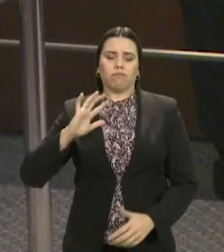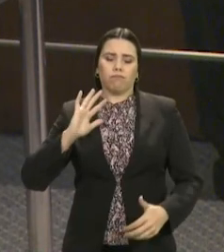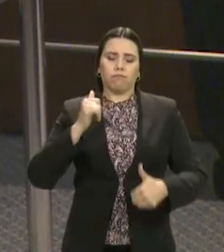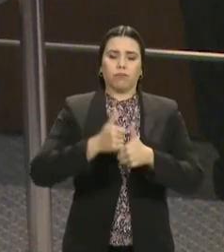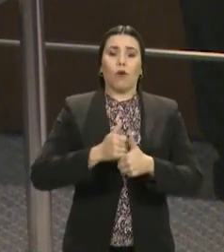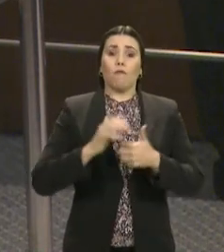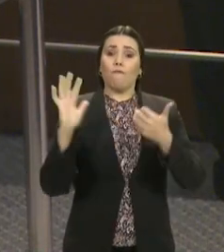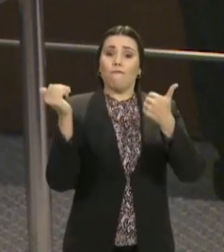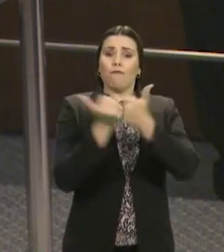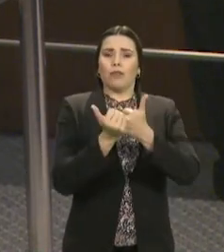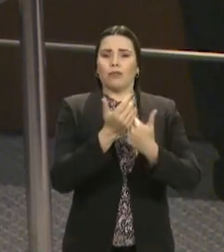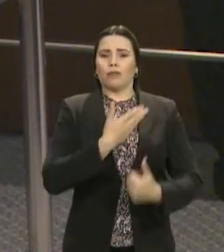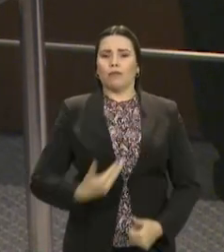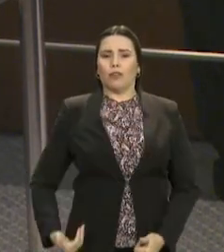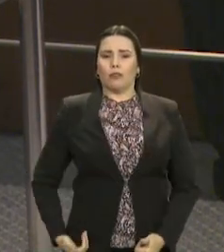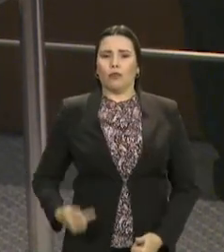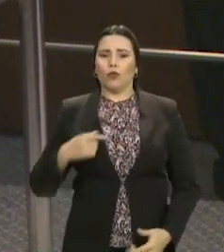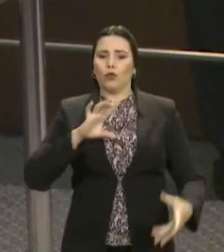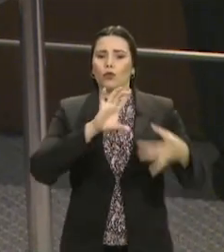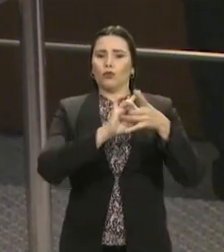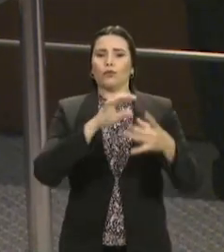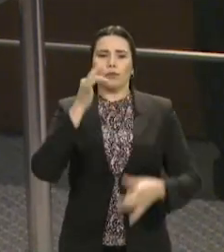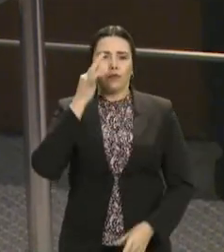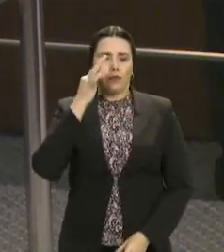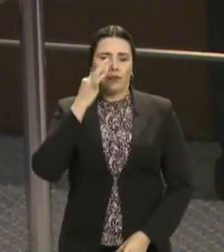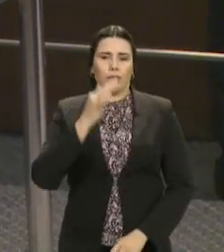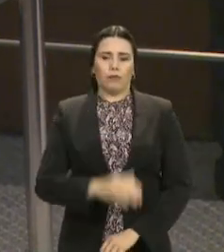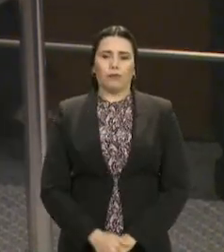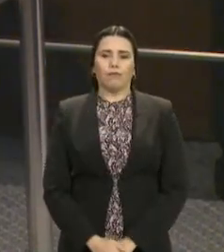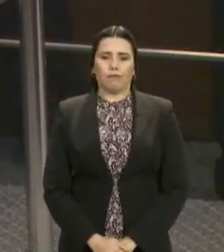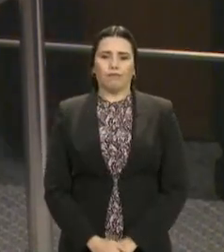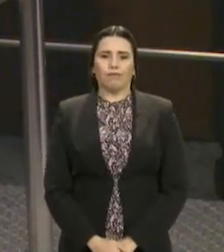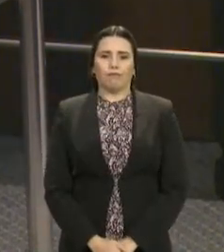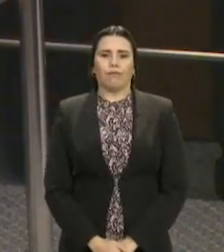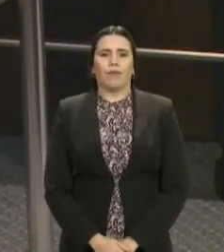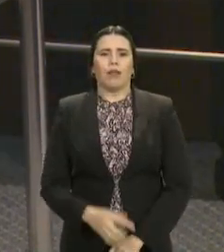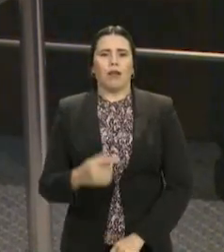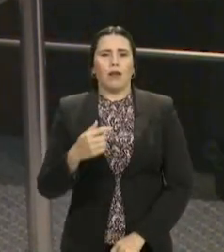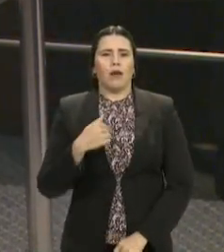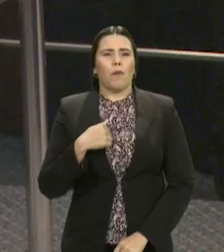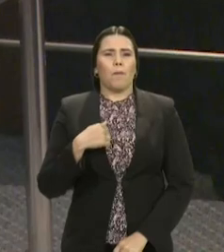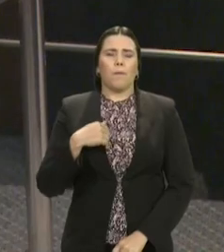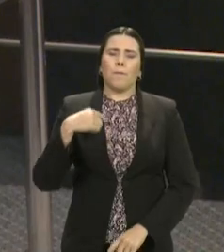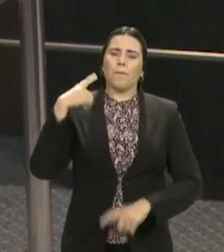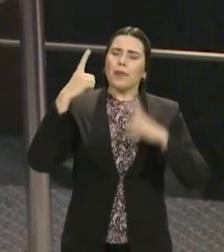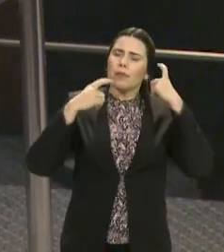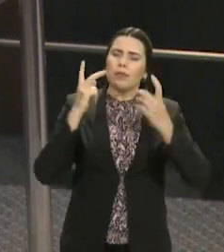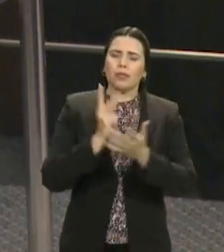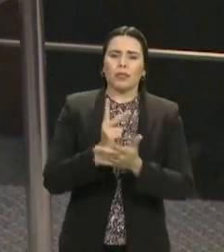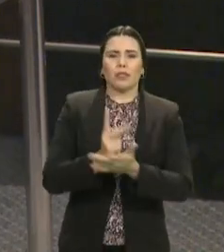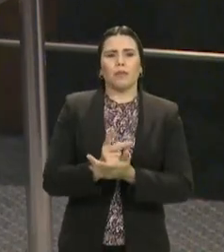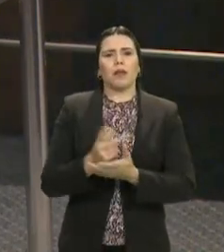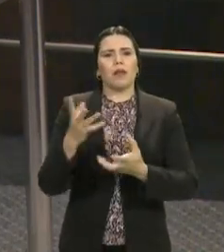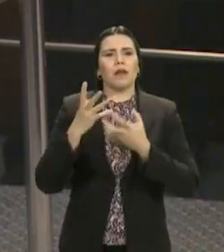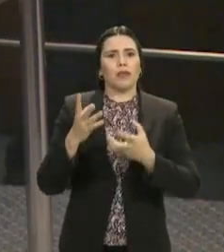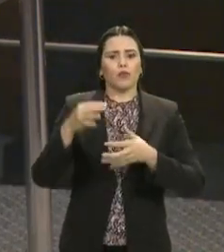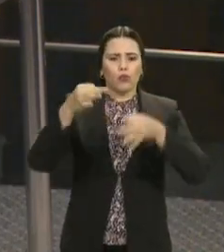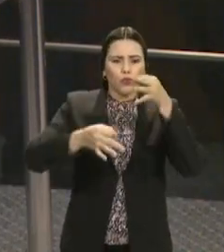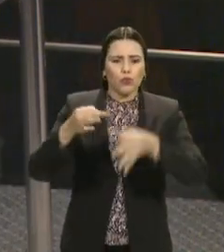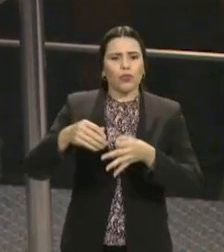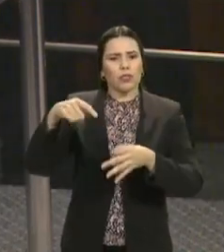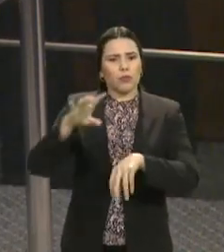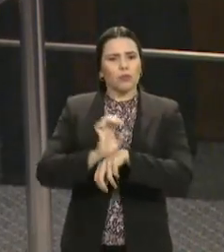desafio enorme de fazer com que a gente pudesse ter um Maranhão mais justo, mais solidário e de mais oportunidade para